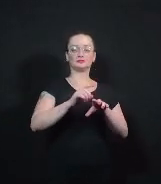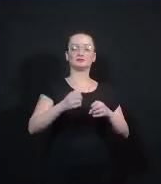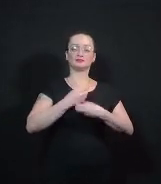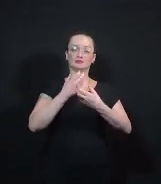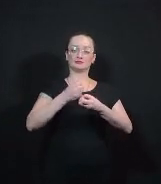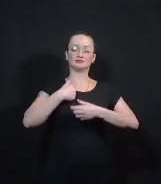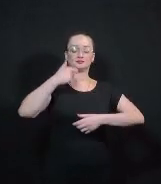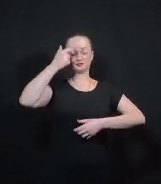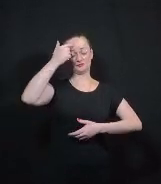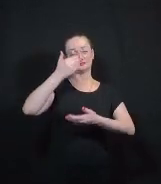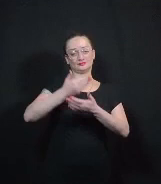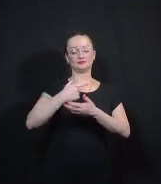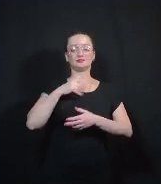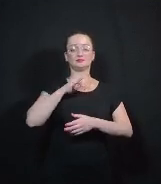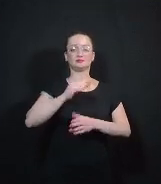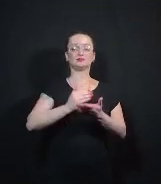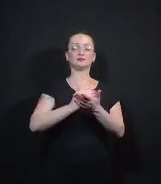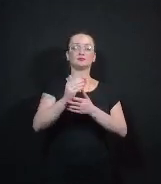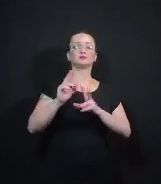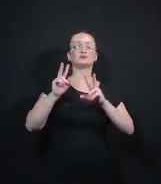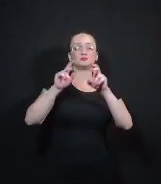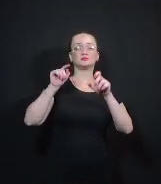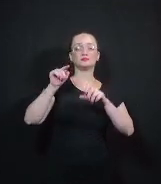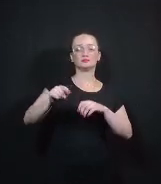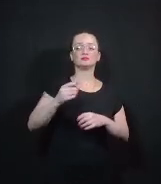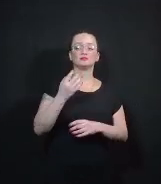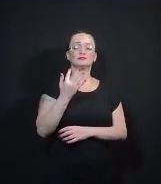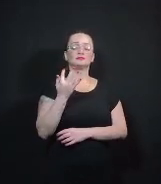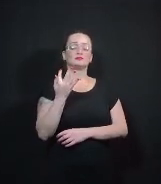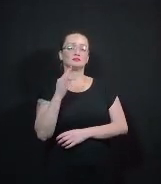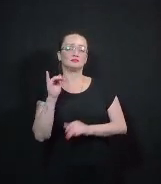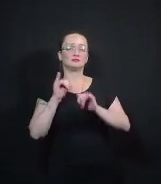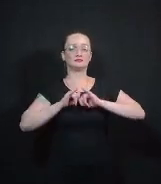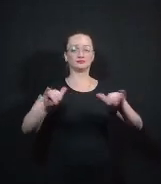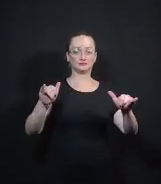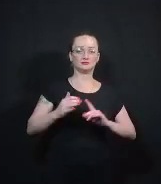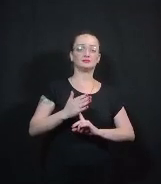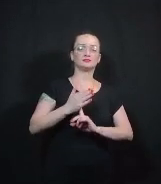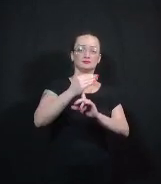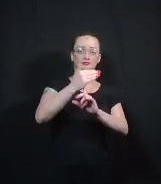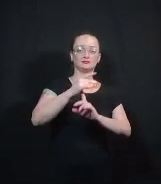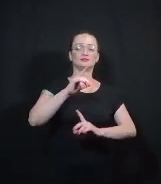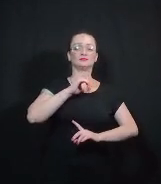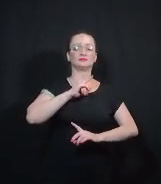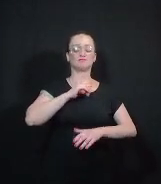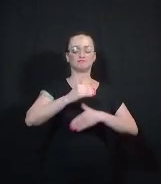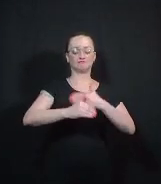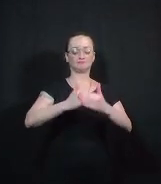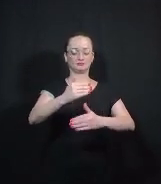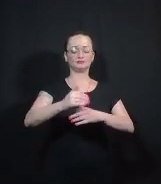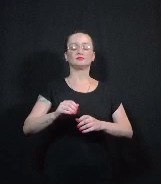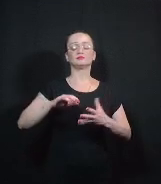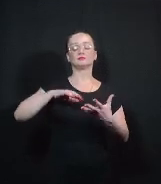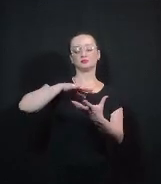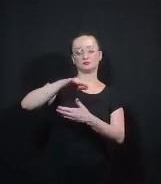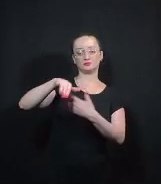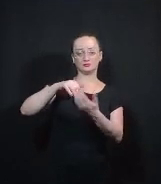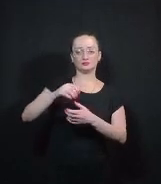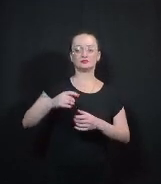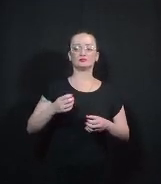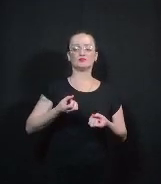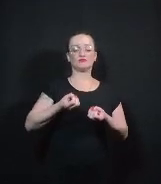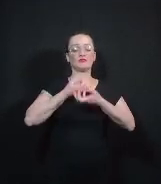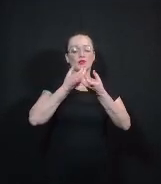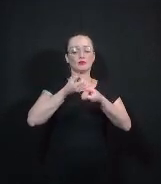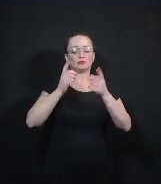a gente vai começar a falar disso aqui, vai começar a falar de fake news. A tecnologia perpassa esse universo de